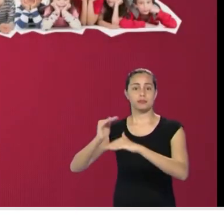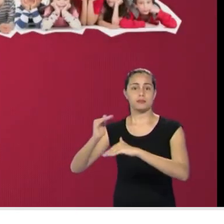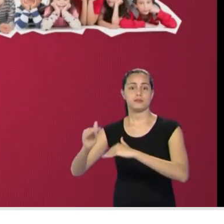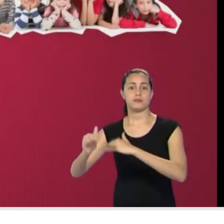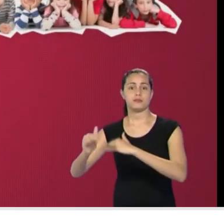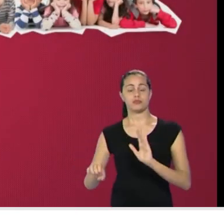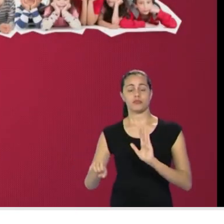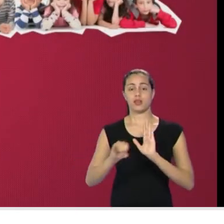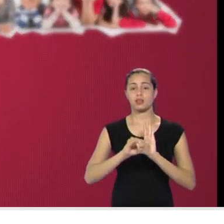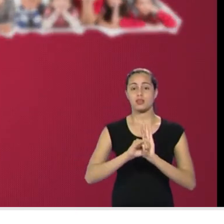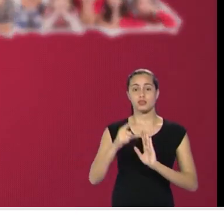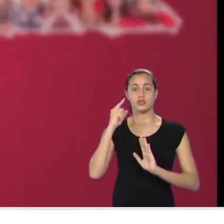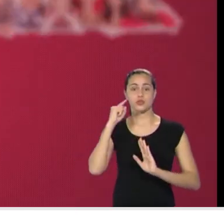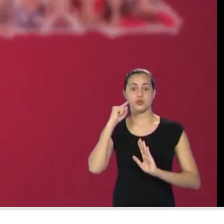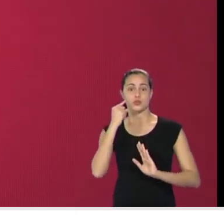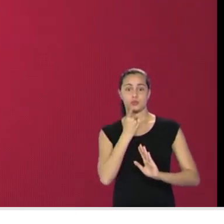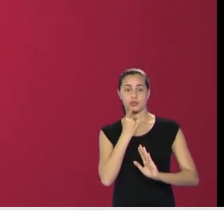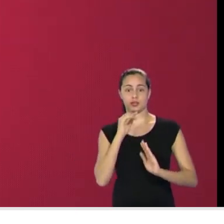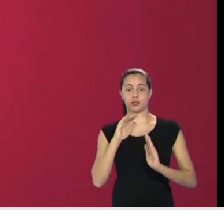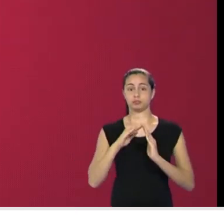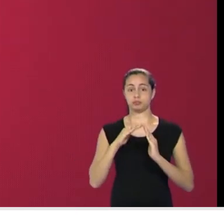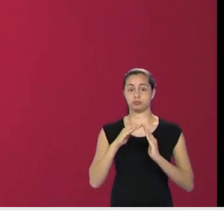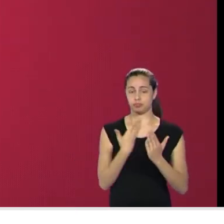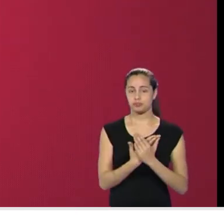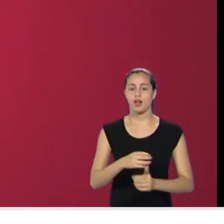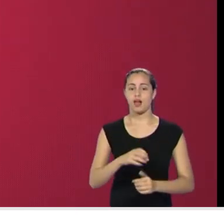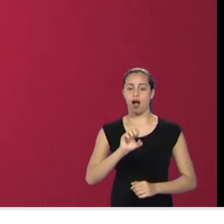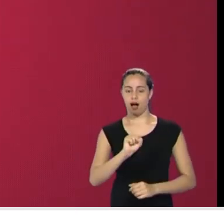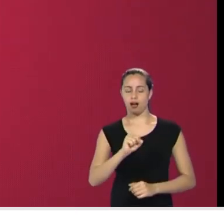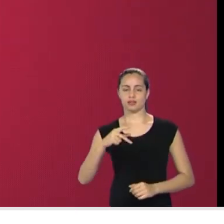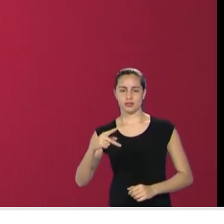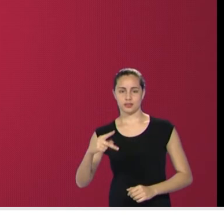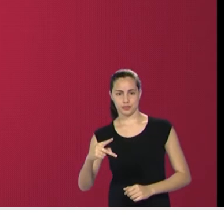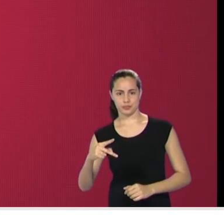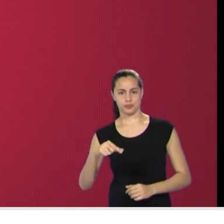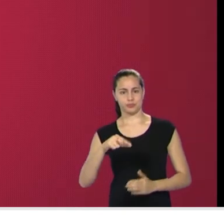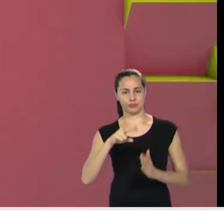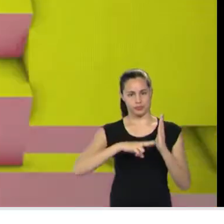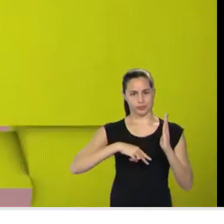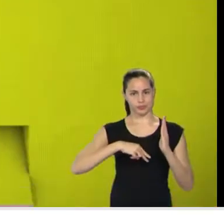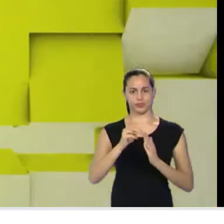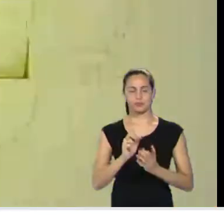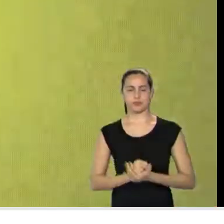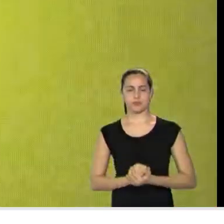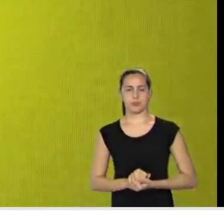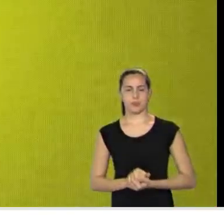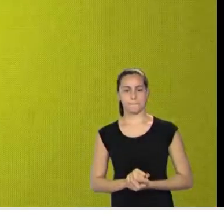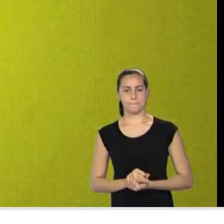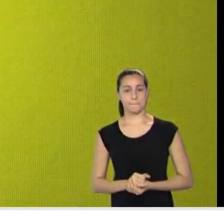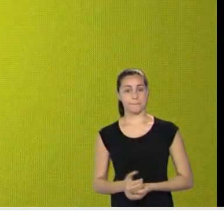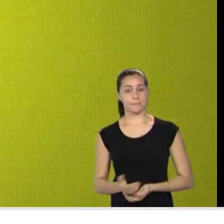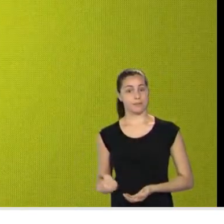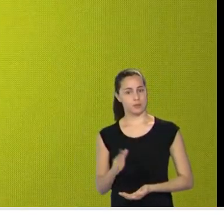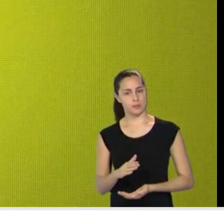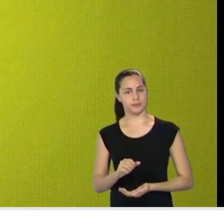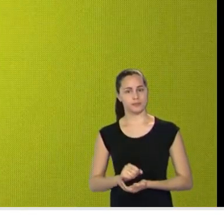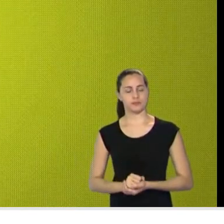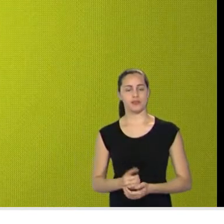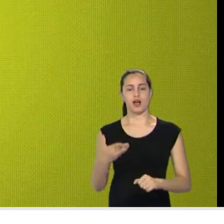Esses serão justamente os desafios das SPs desta unidade. Então vamos lá, acesse o livro didático,